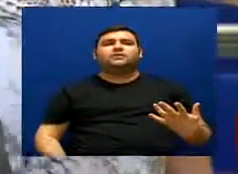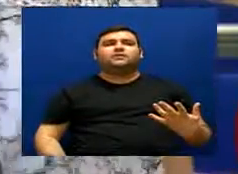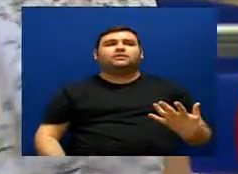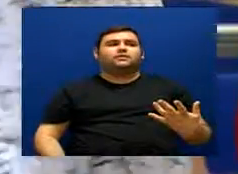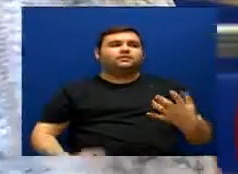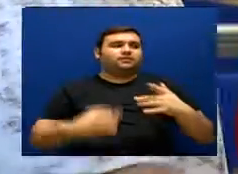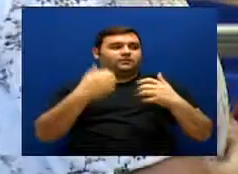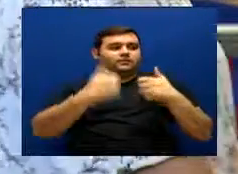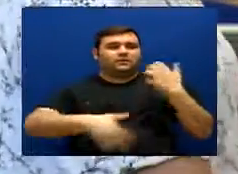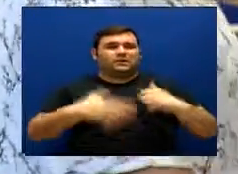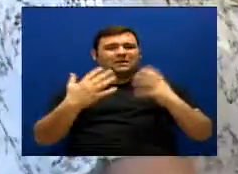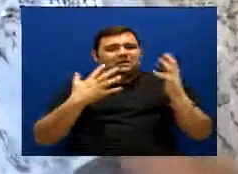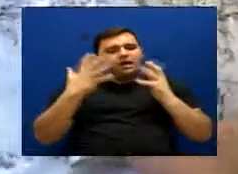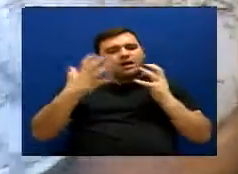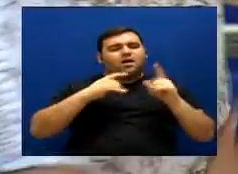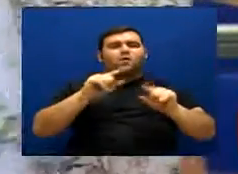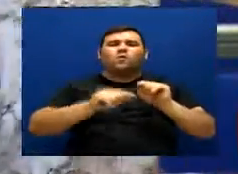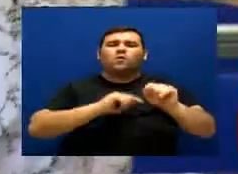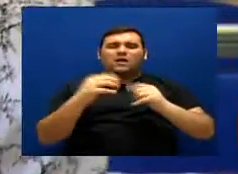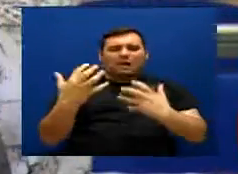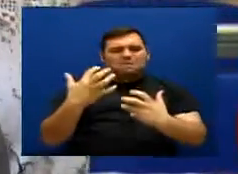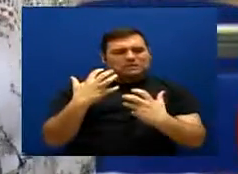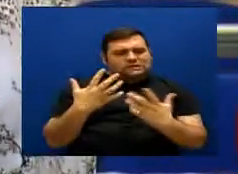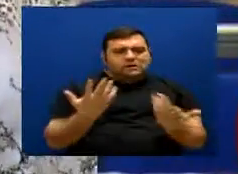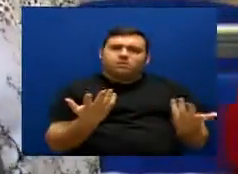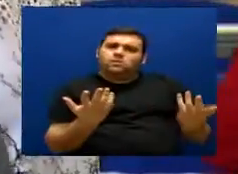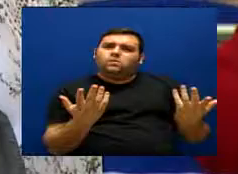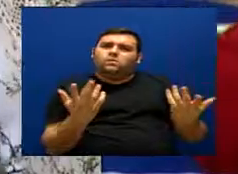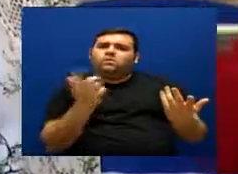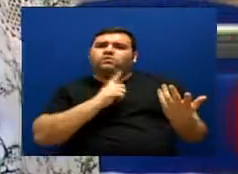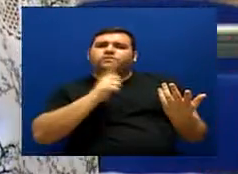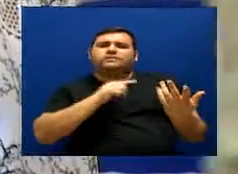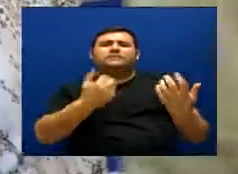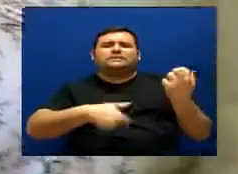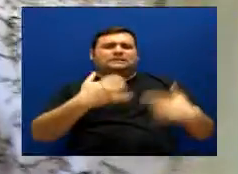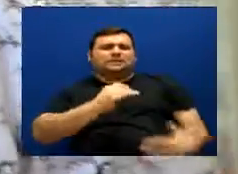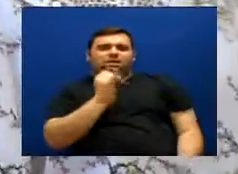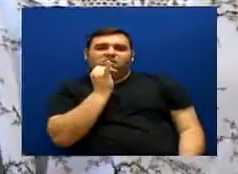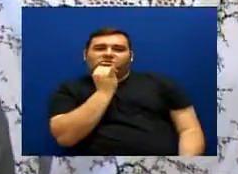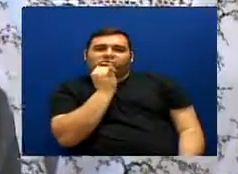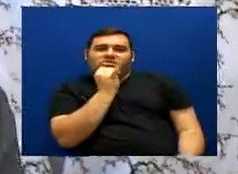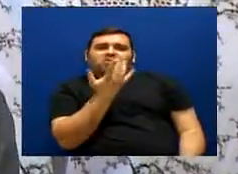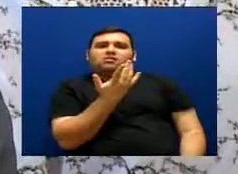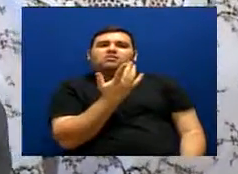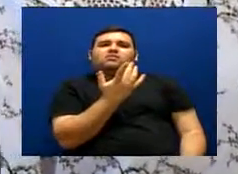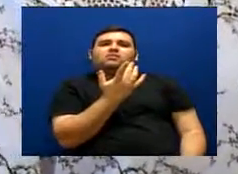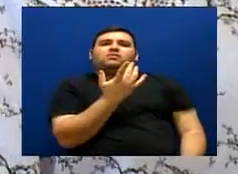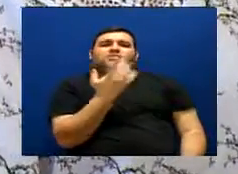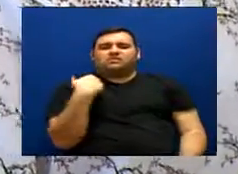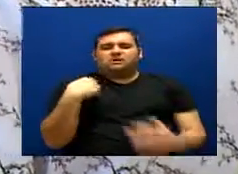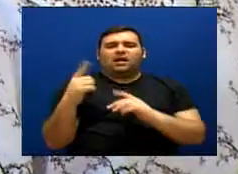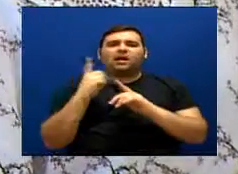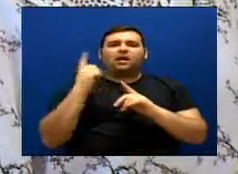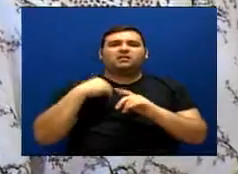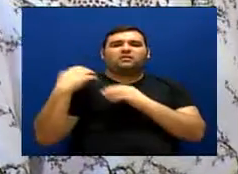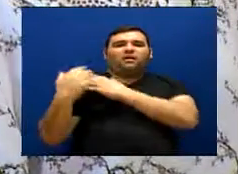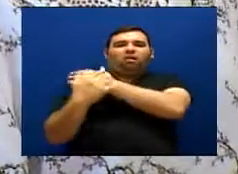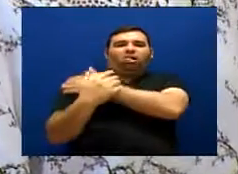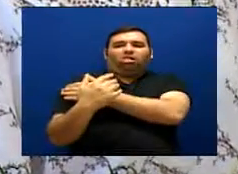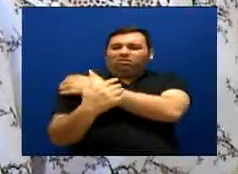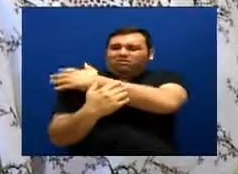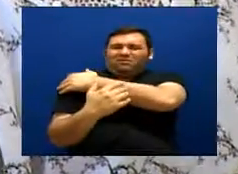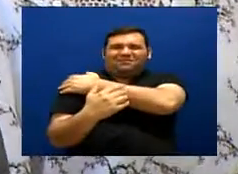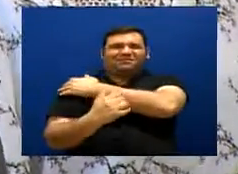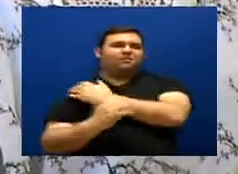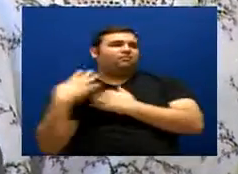esse constrangimento, essa pressão, essa história de ficar se esfregando, se